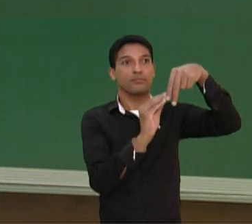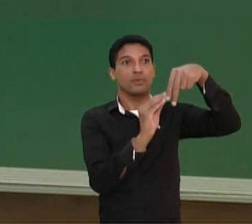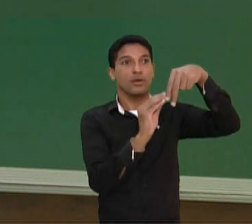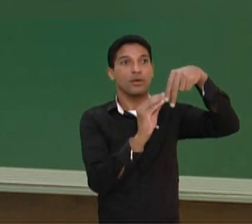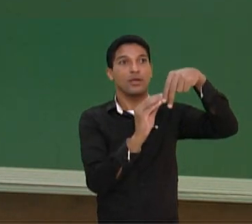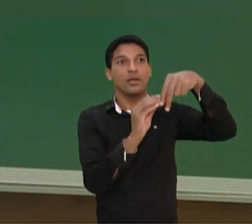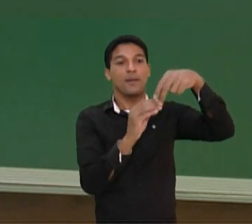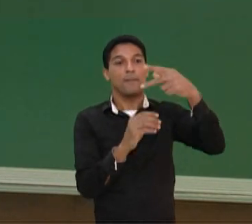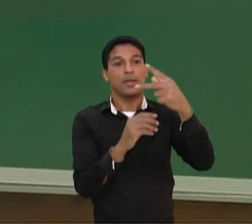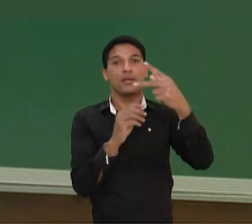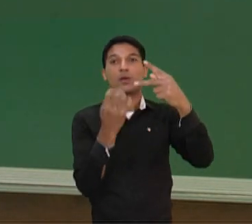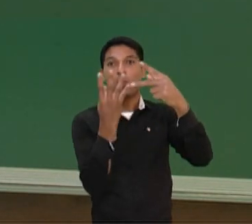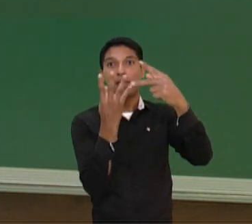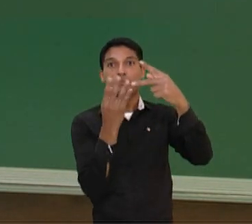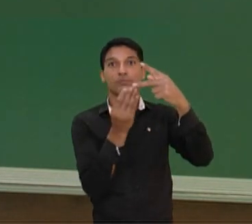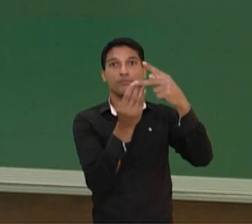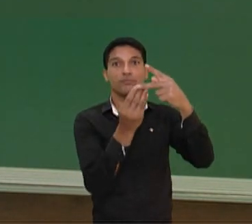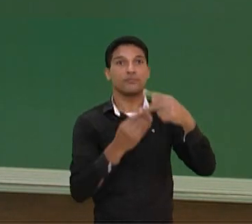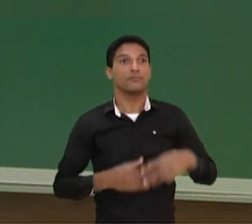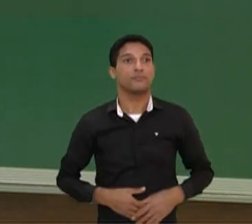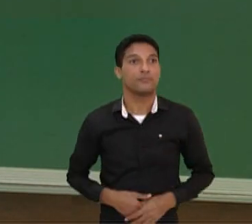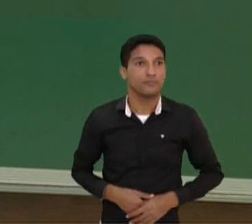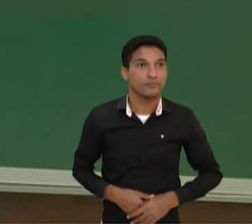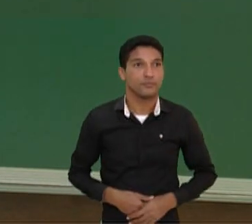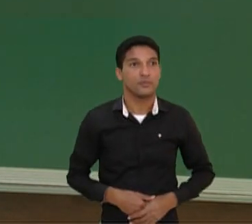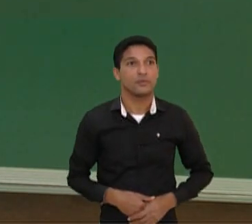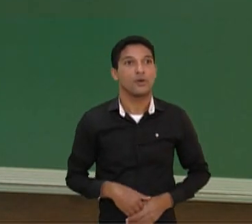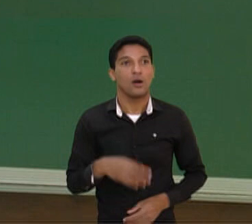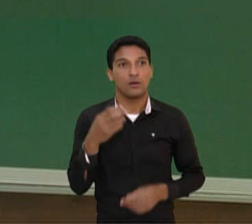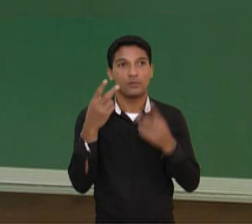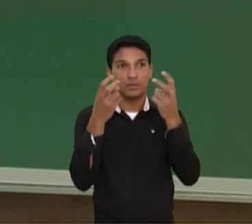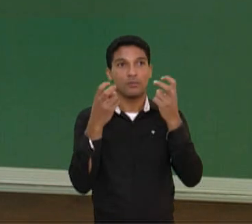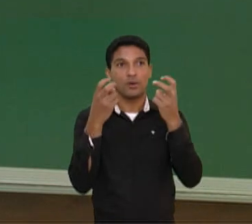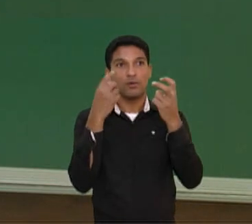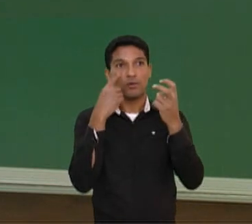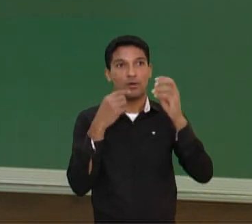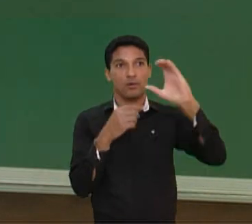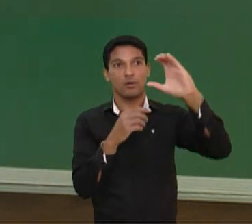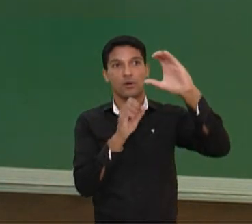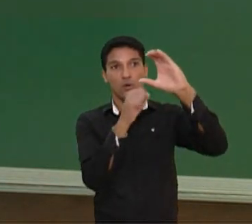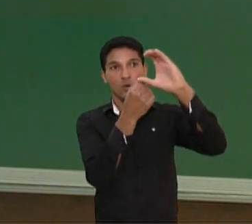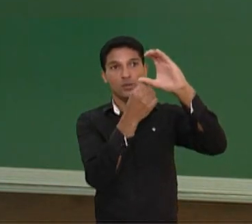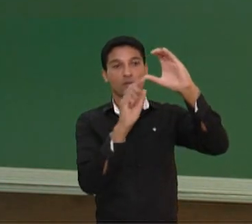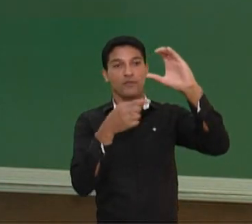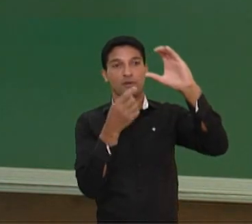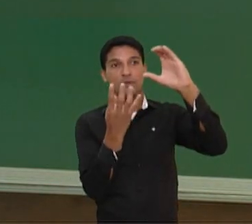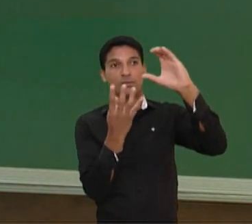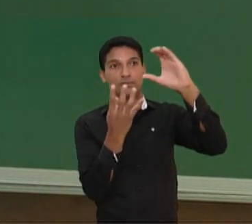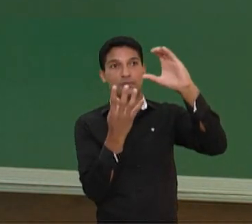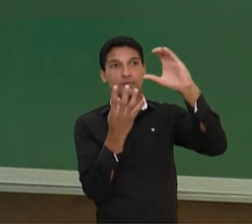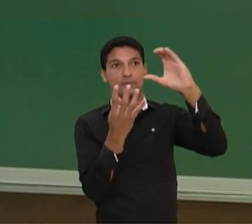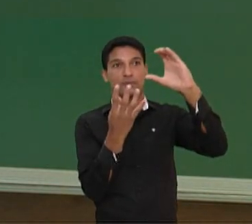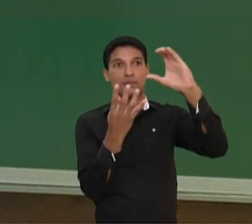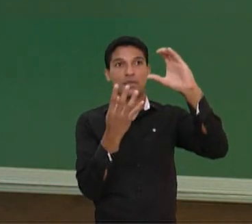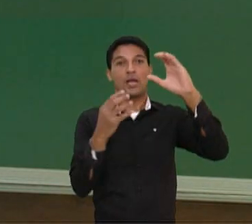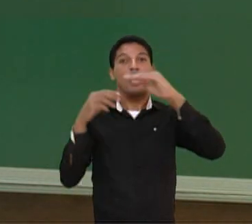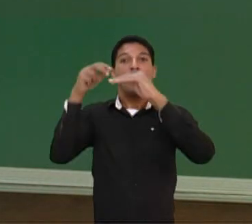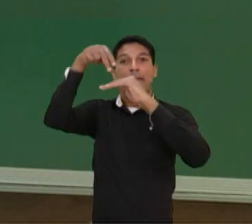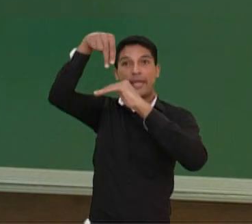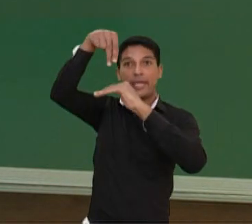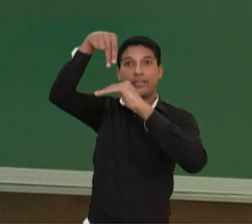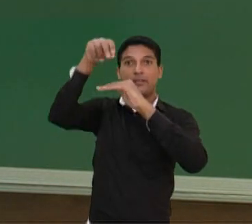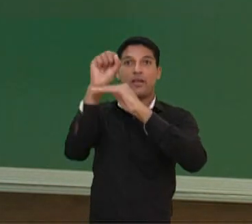P, tá? Então, fica assim, combinação de 8 elementos de 4 em 4, N fatorial fica